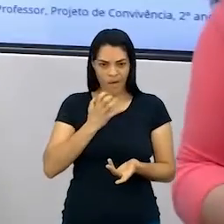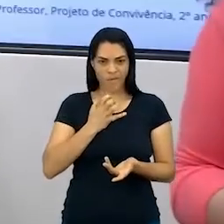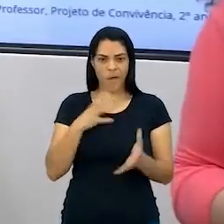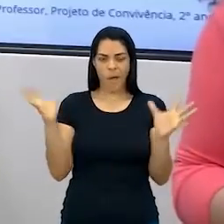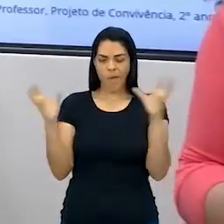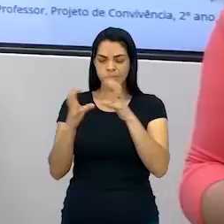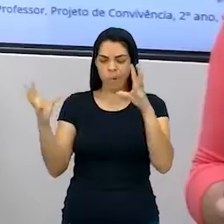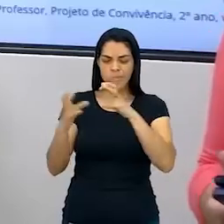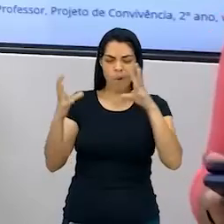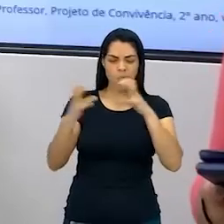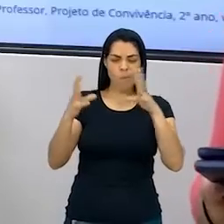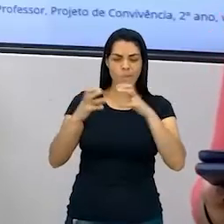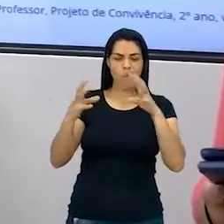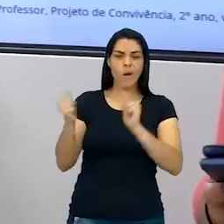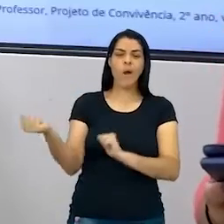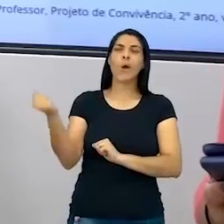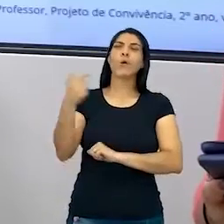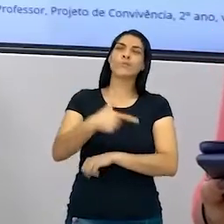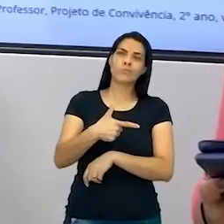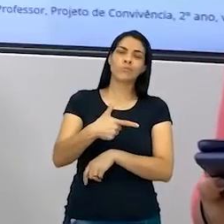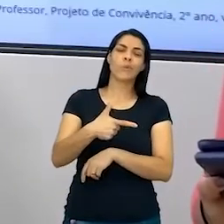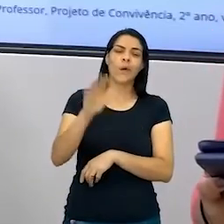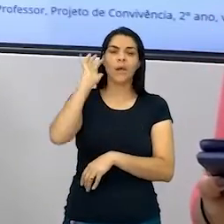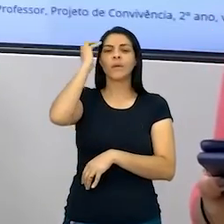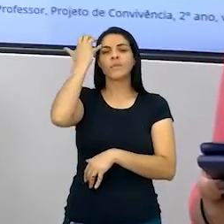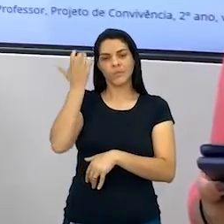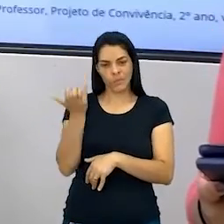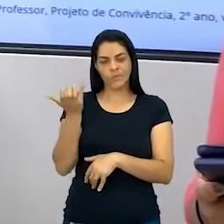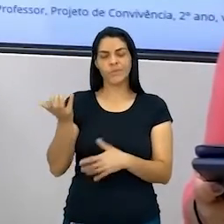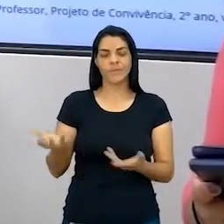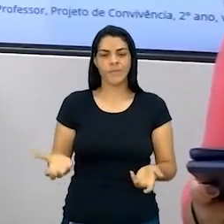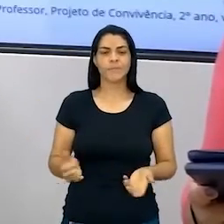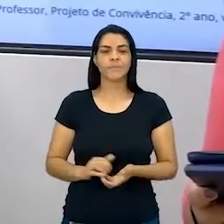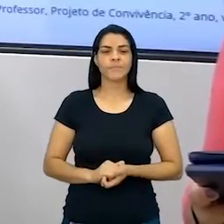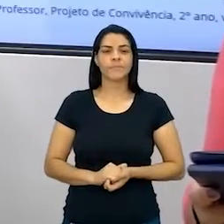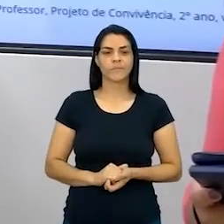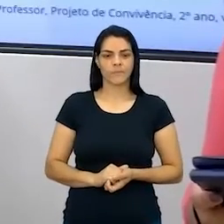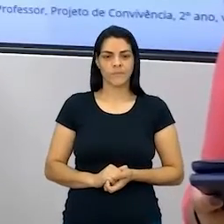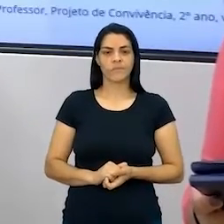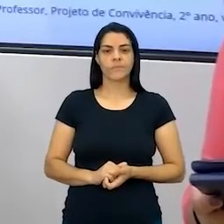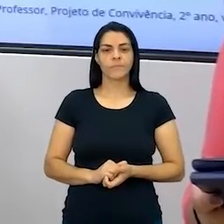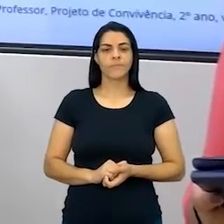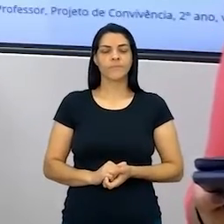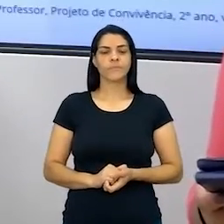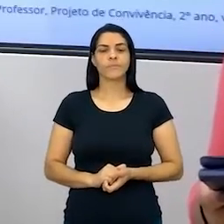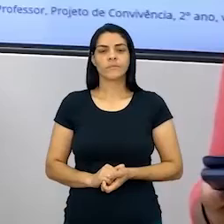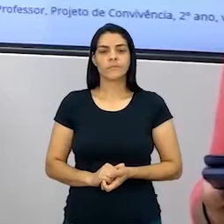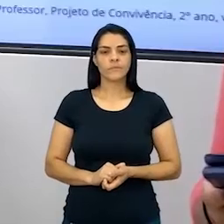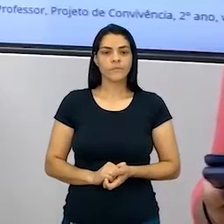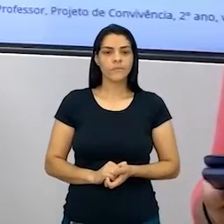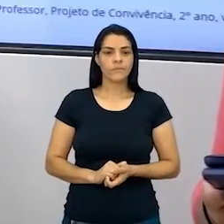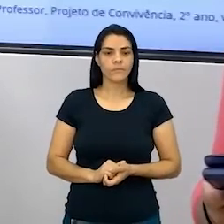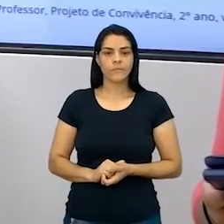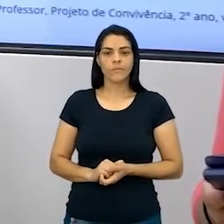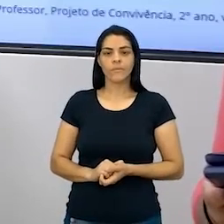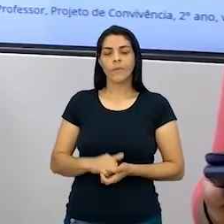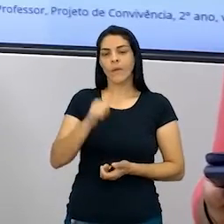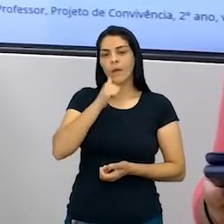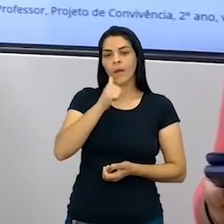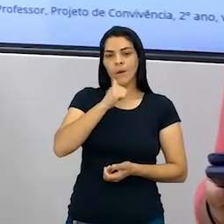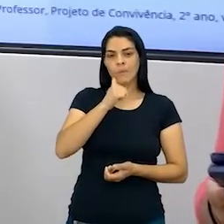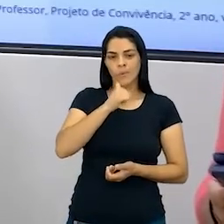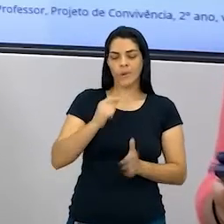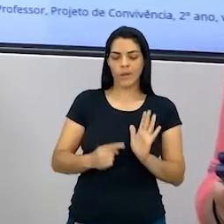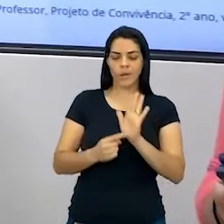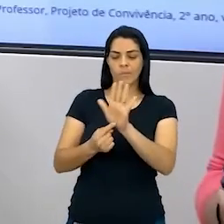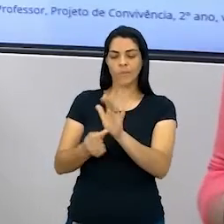Ao invés de ser finalizada, ser resolvida, ela aí ganha uma amplitude maior. E aí a Tina traz, então,